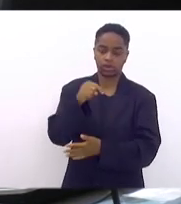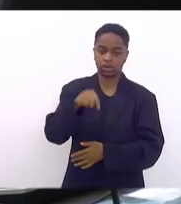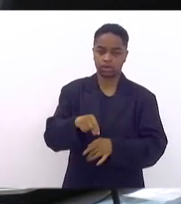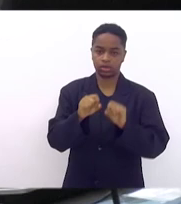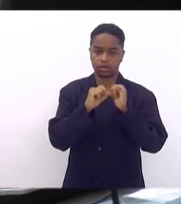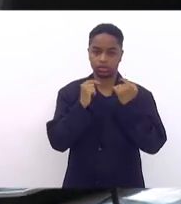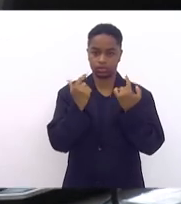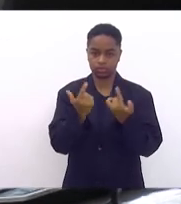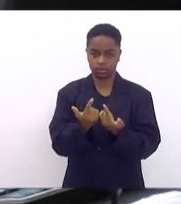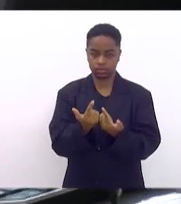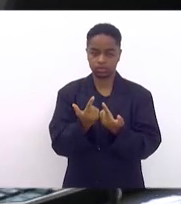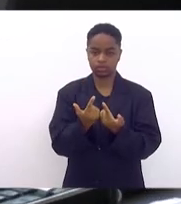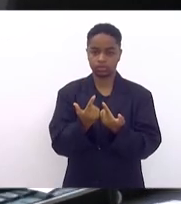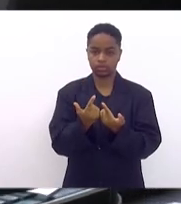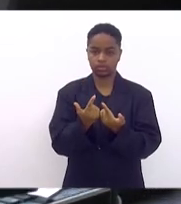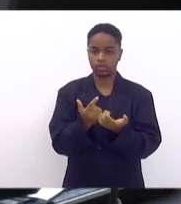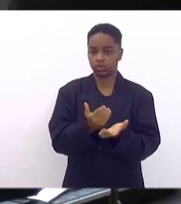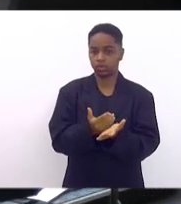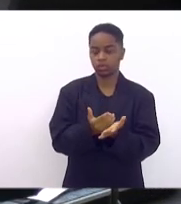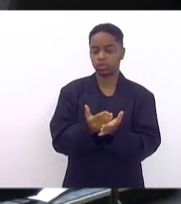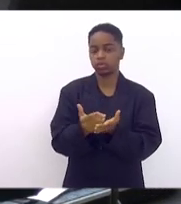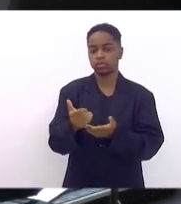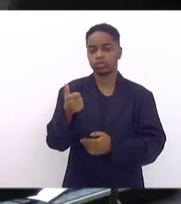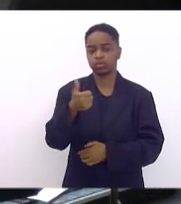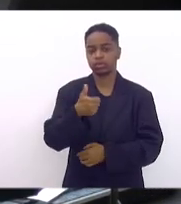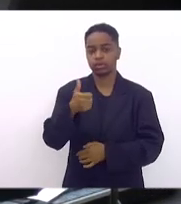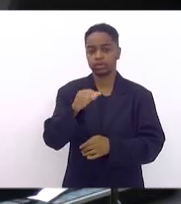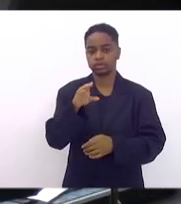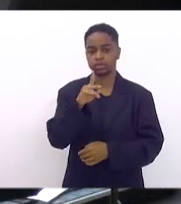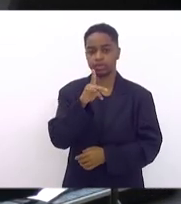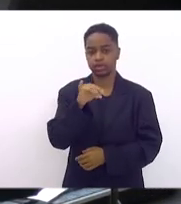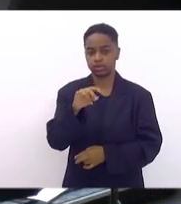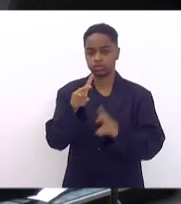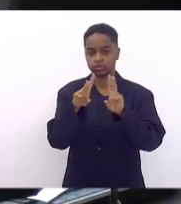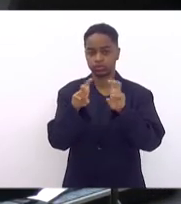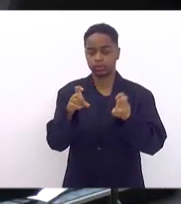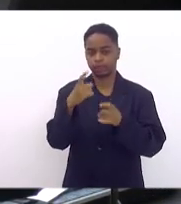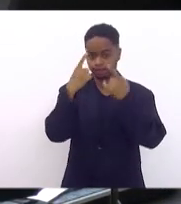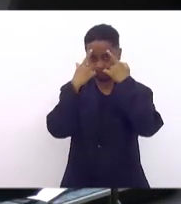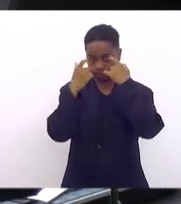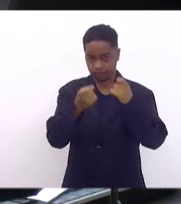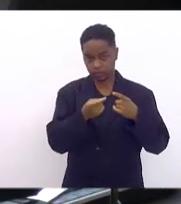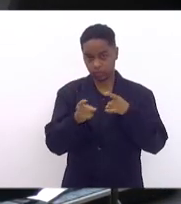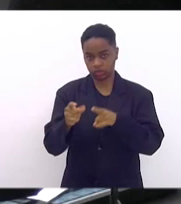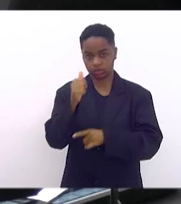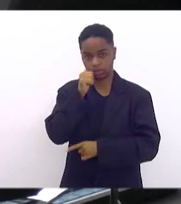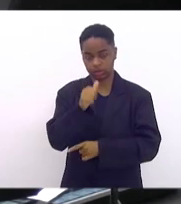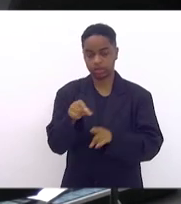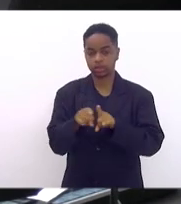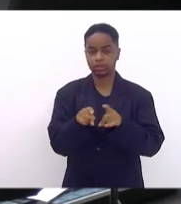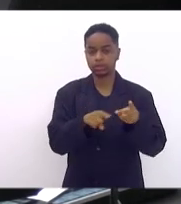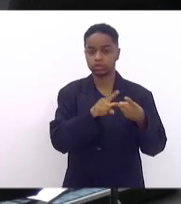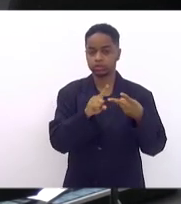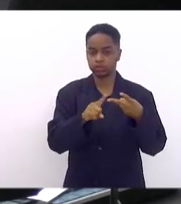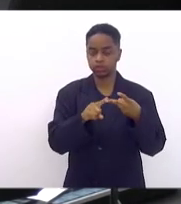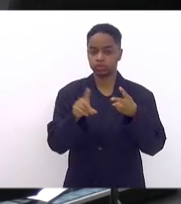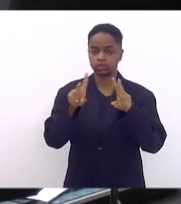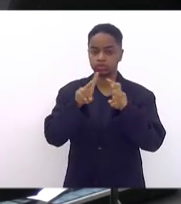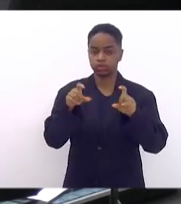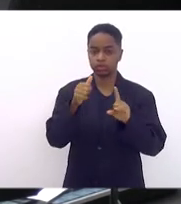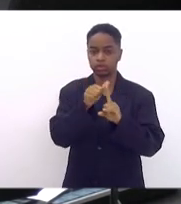casa desde a primeira CPI, que foi da violência contra a mulher, a segunda CPI, que foi do